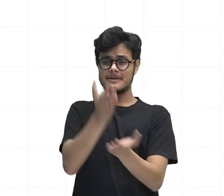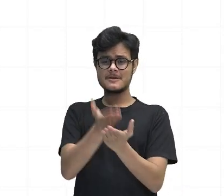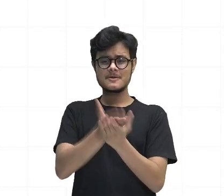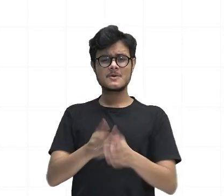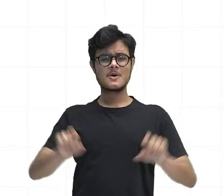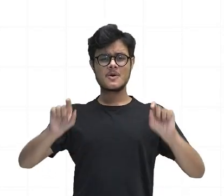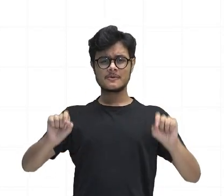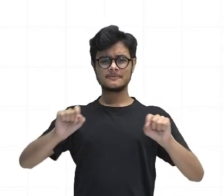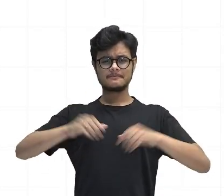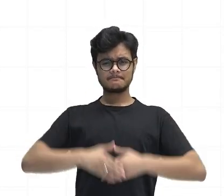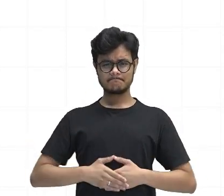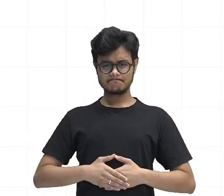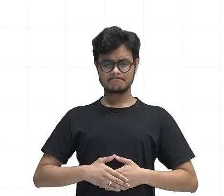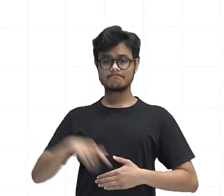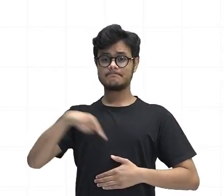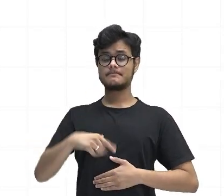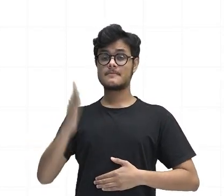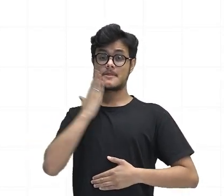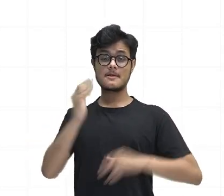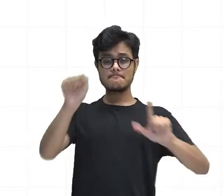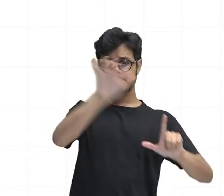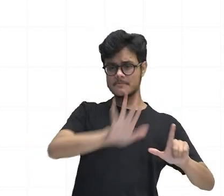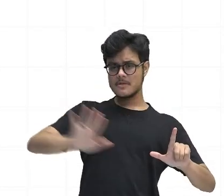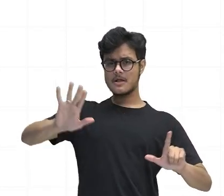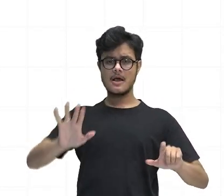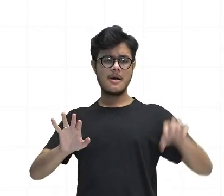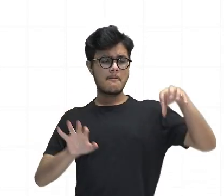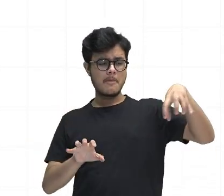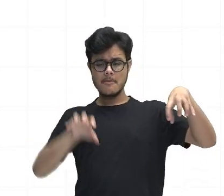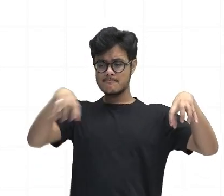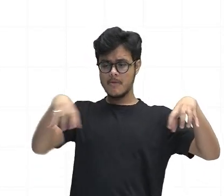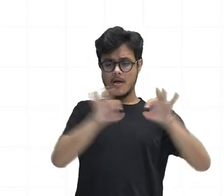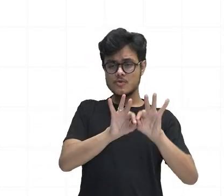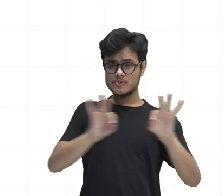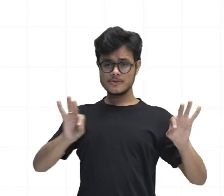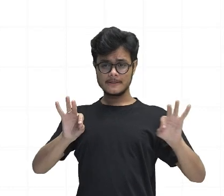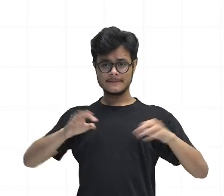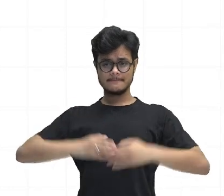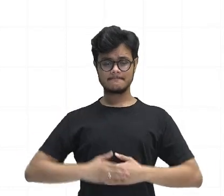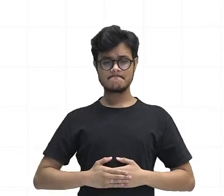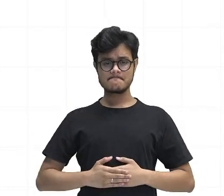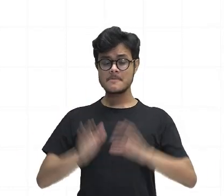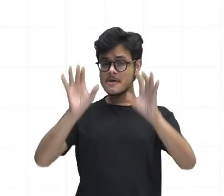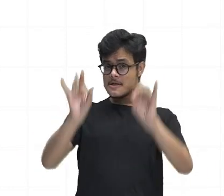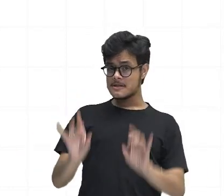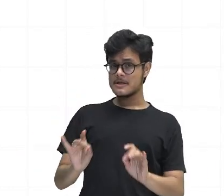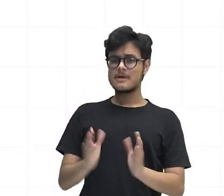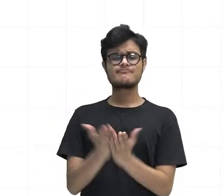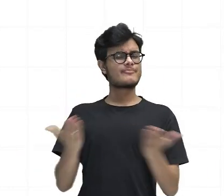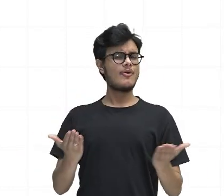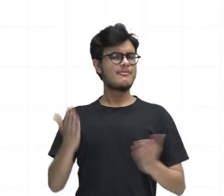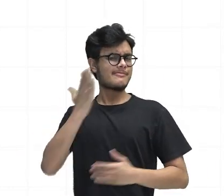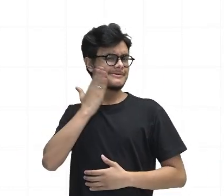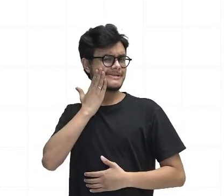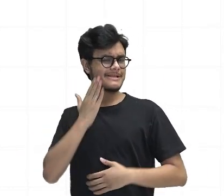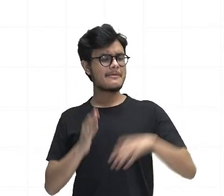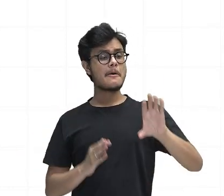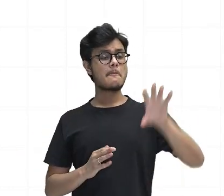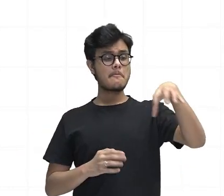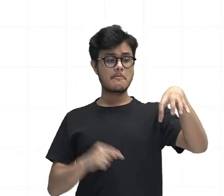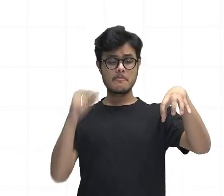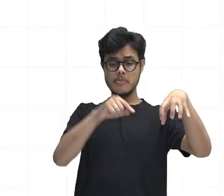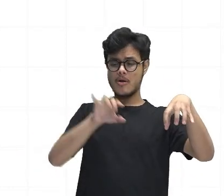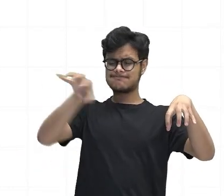conhecimento, distância entre pontos no plano cartesiano. Detalhamento, determinação do ponto médio